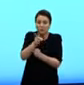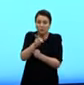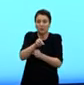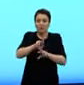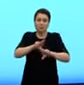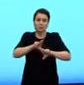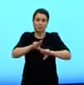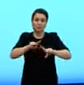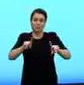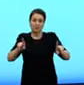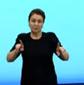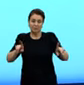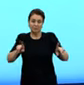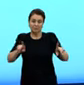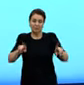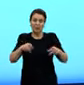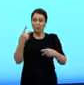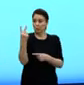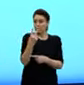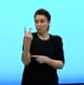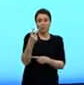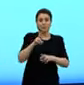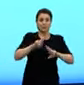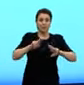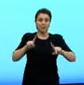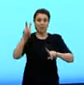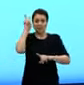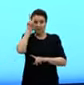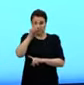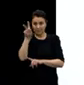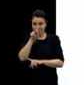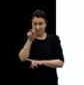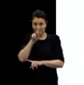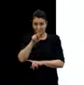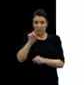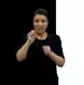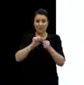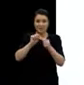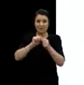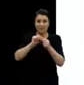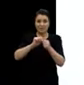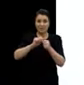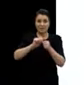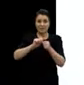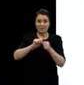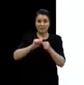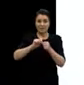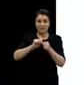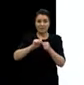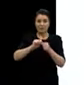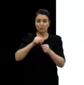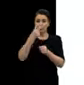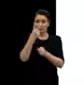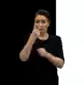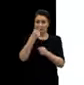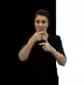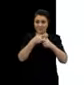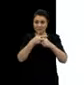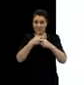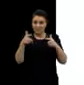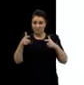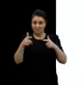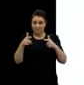meiose é diferente da mitose, por quê? Lembra que eu fiz na mitose que os 2 dedinhos se separaram? Lembra